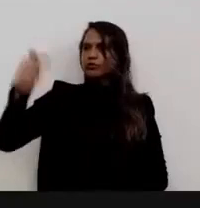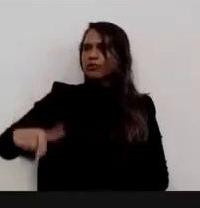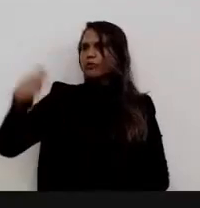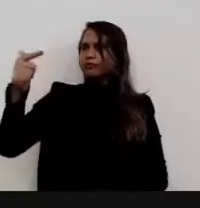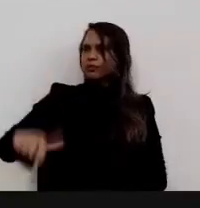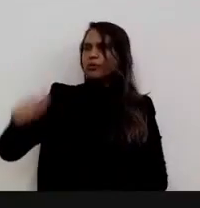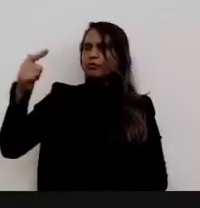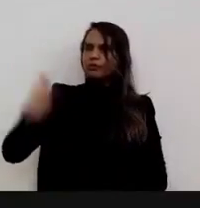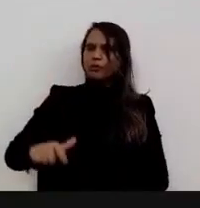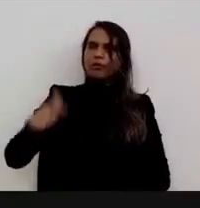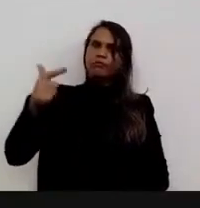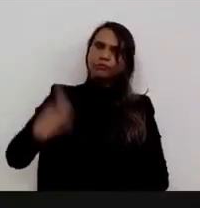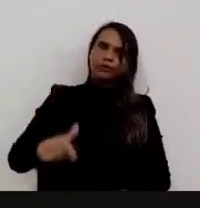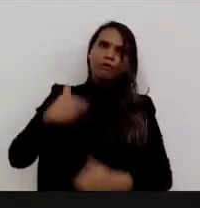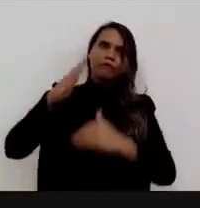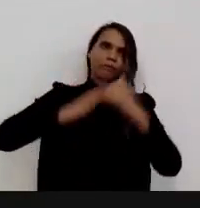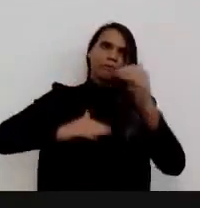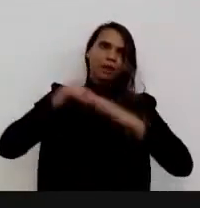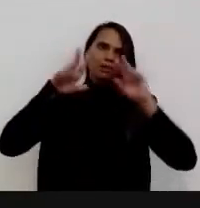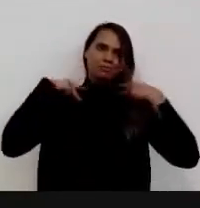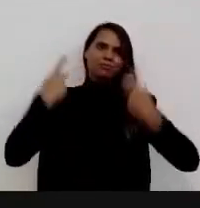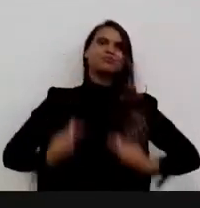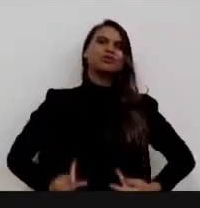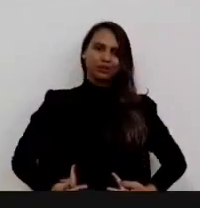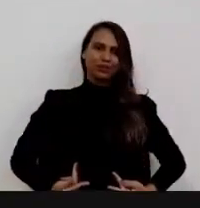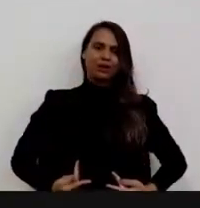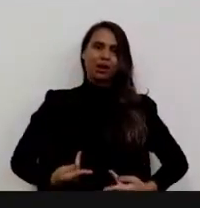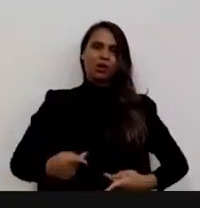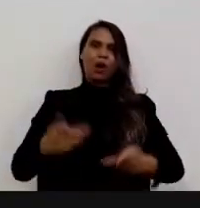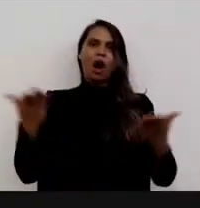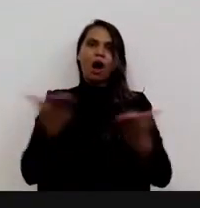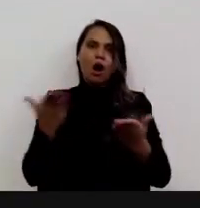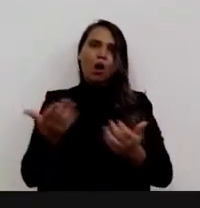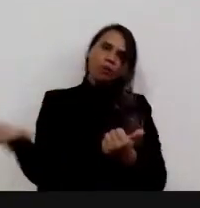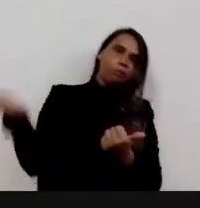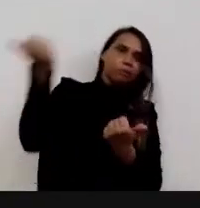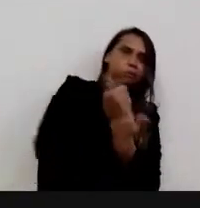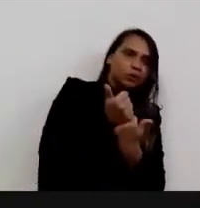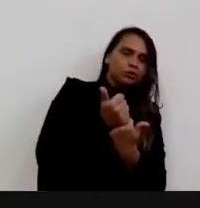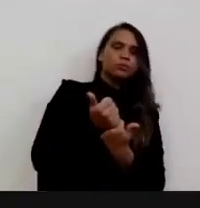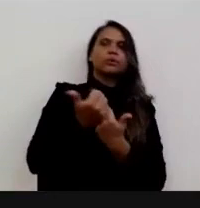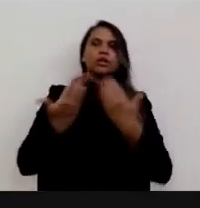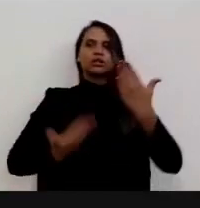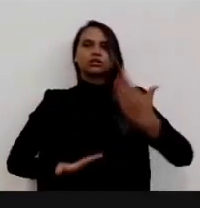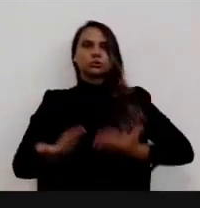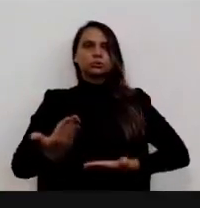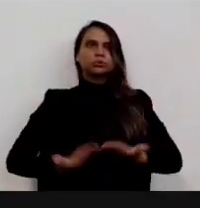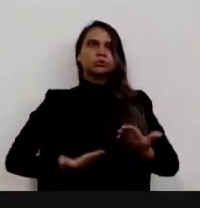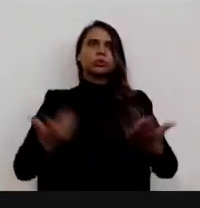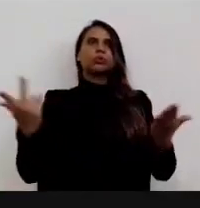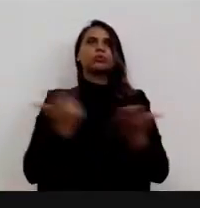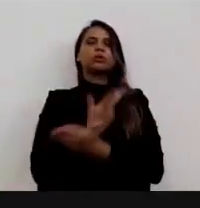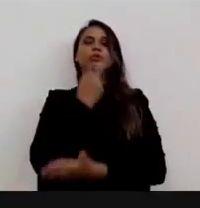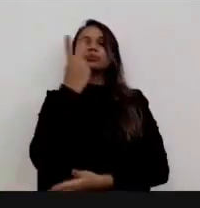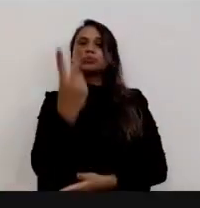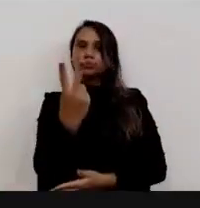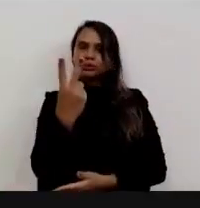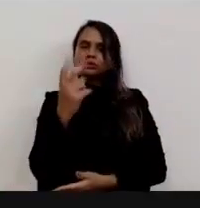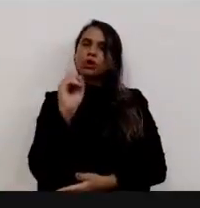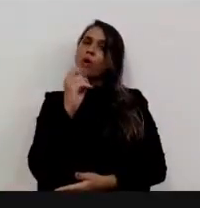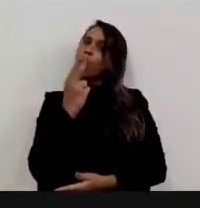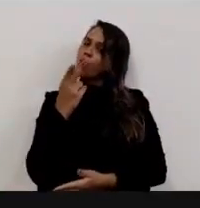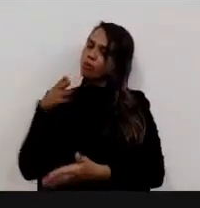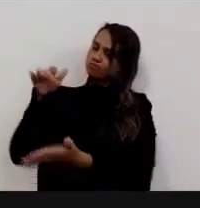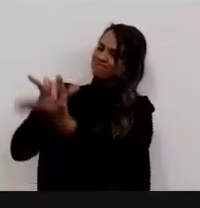de vezes. Vieram então os robôs para substituir esses funcionários. E aconteceram duas coisas: ou eles foram mandados